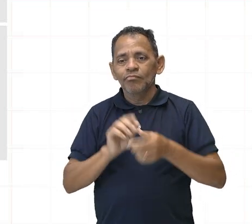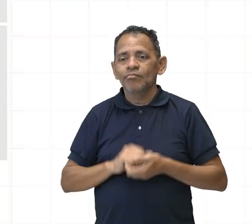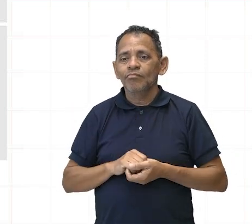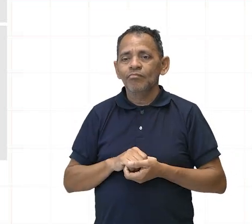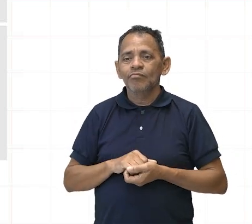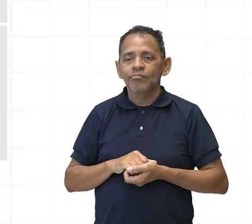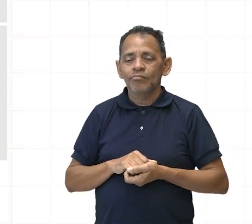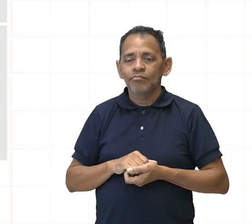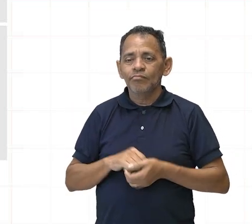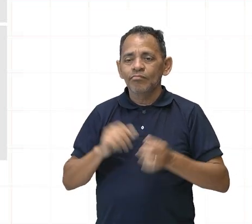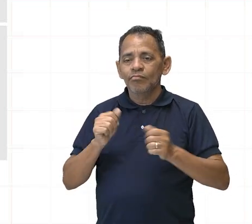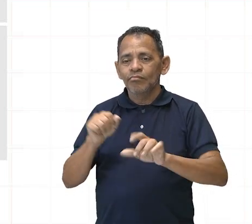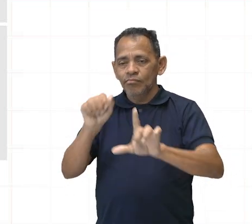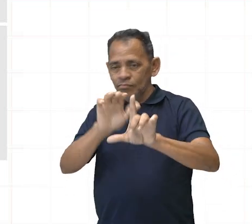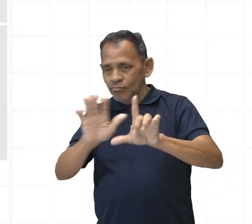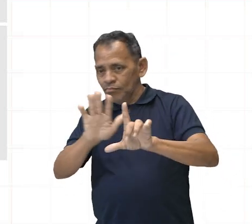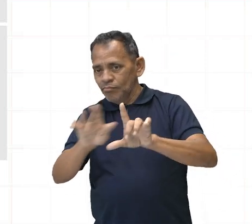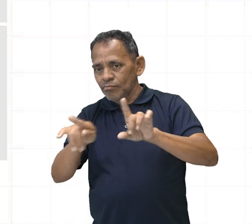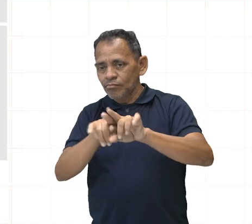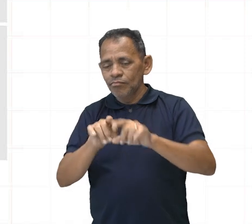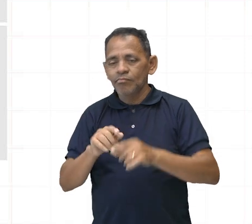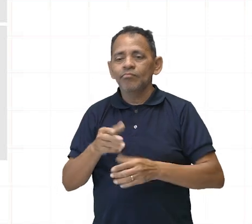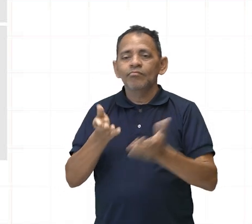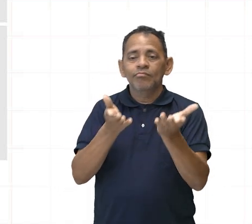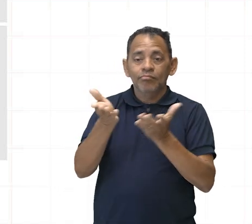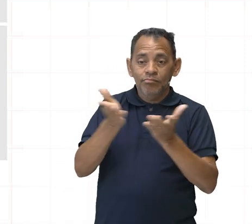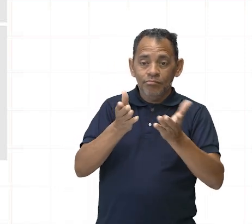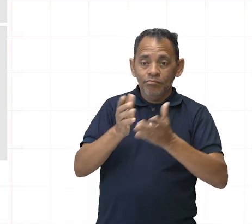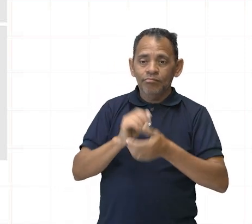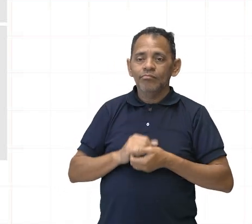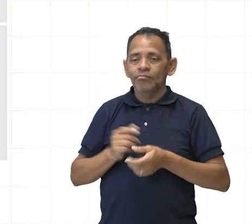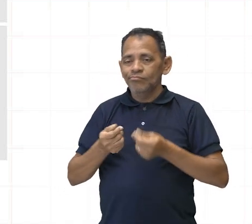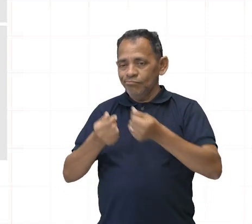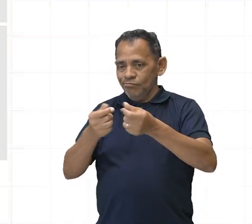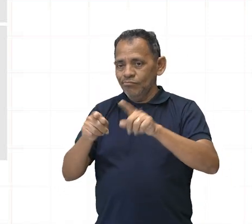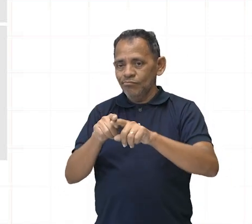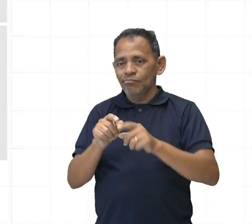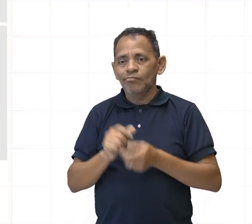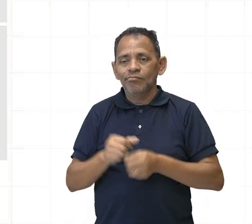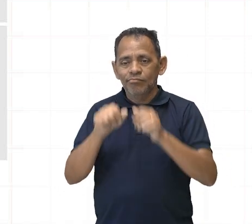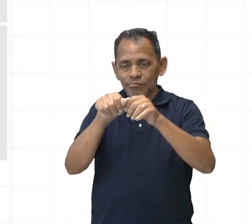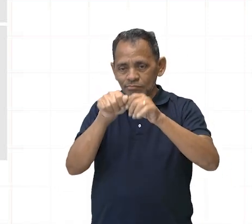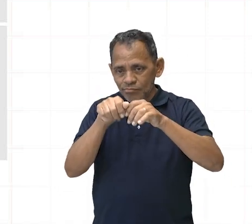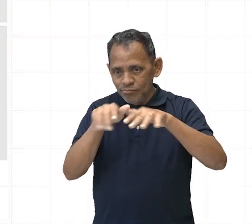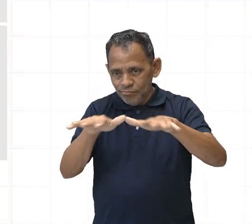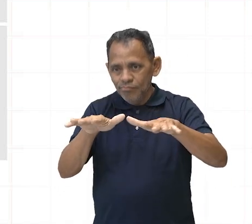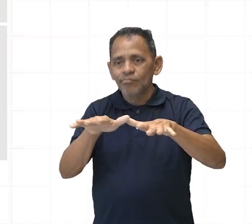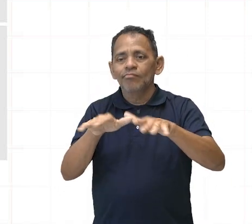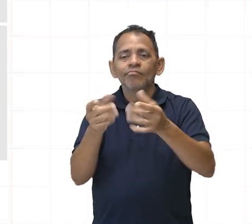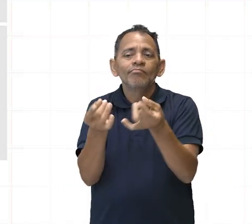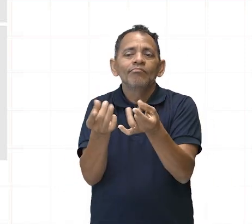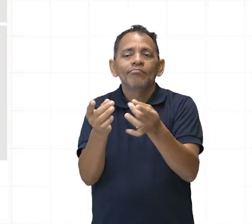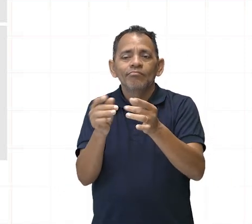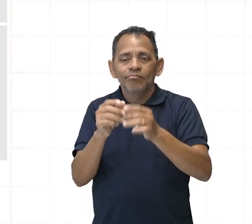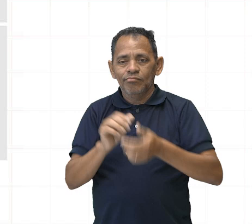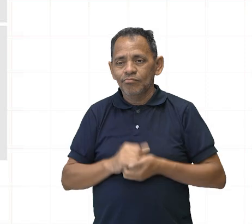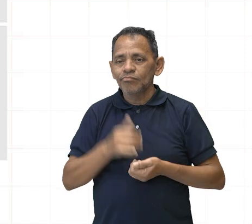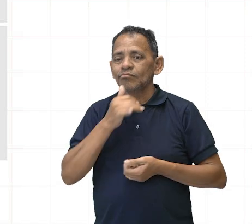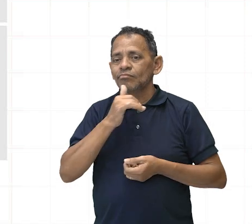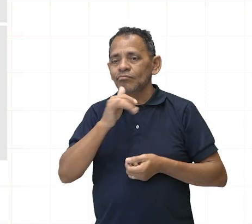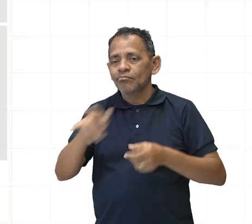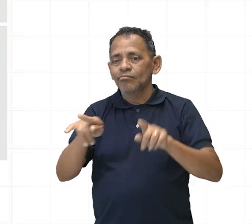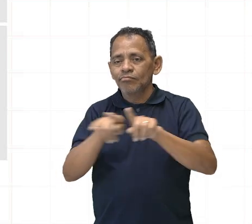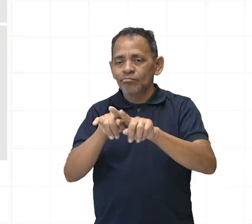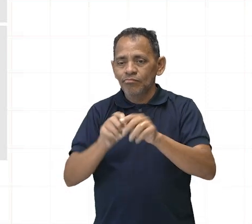digitalização dos serviços financeiros e a expansão do comércio eletrônico também acabaram aí